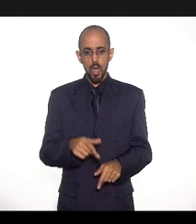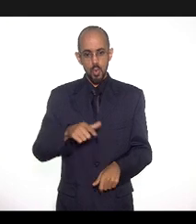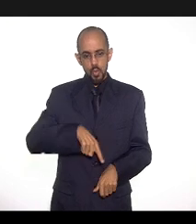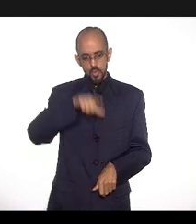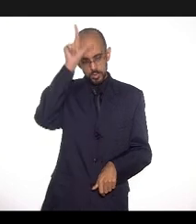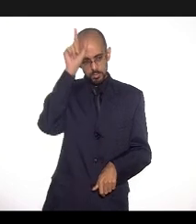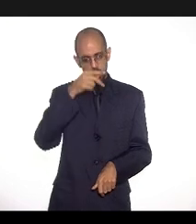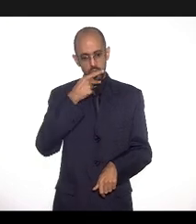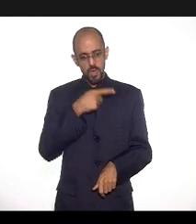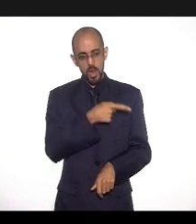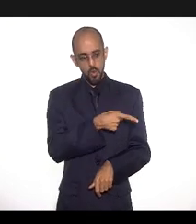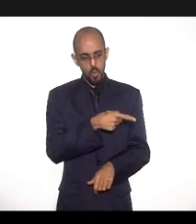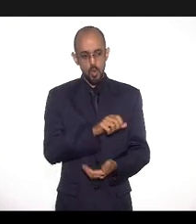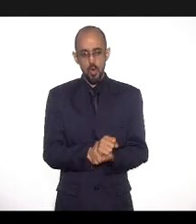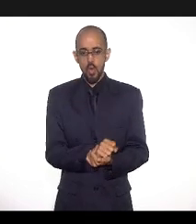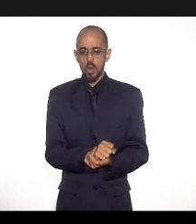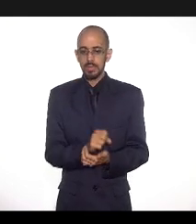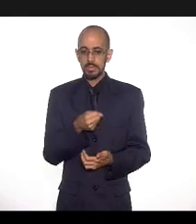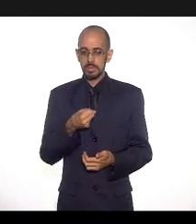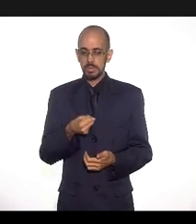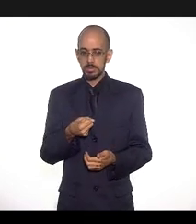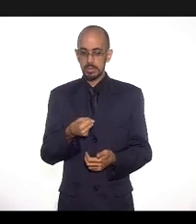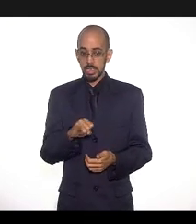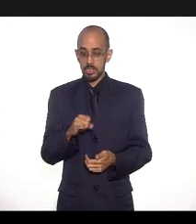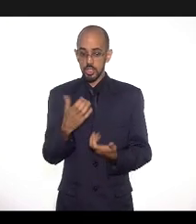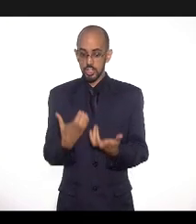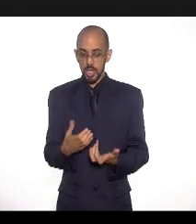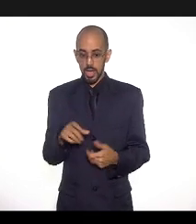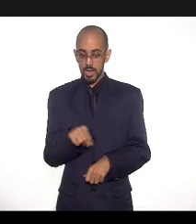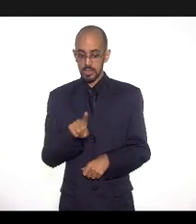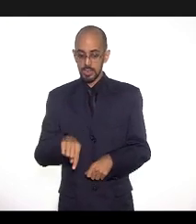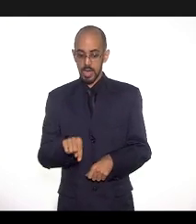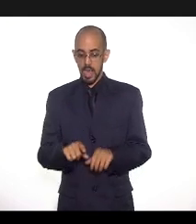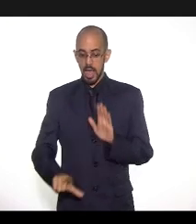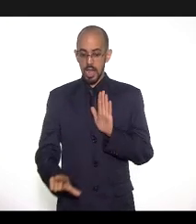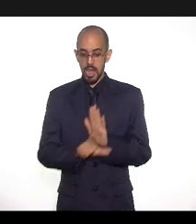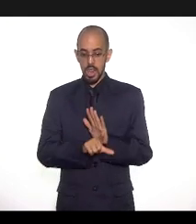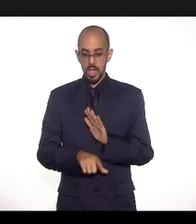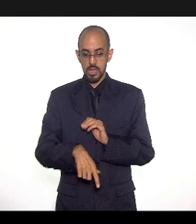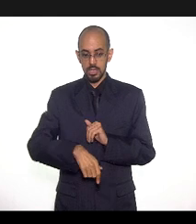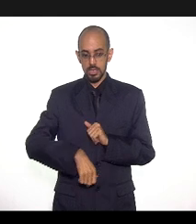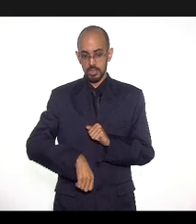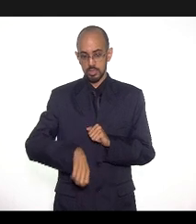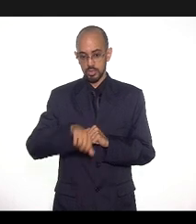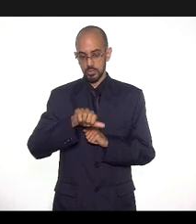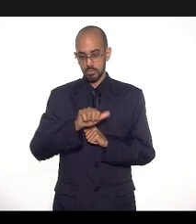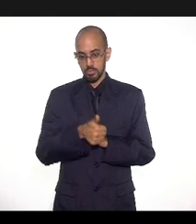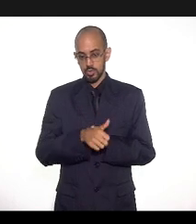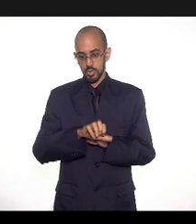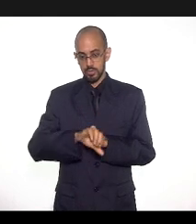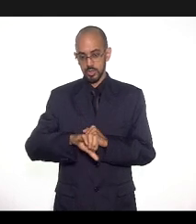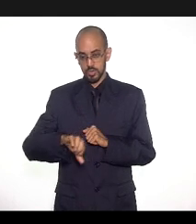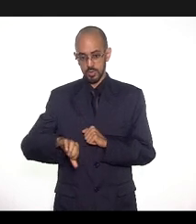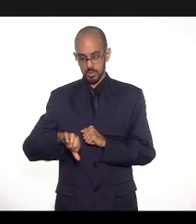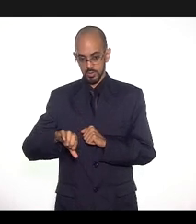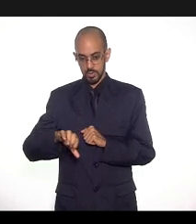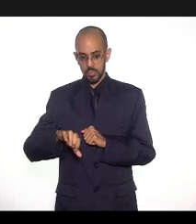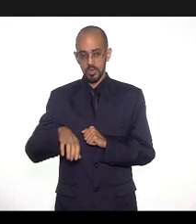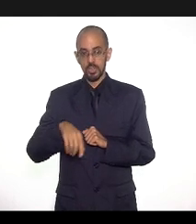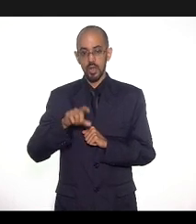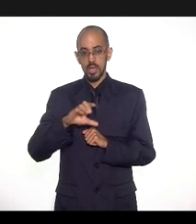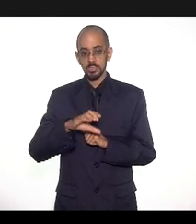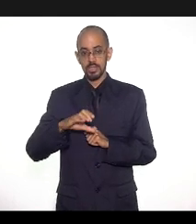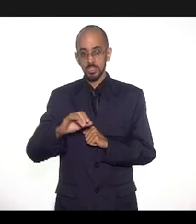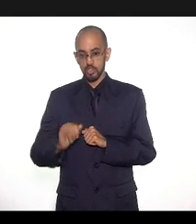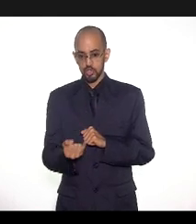de 99, primeiro, Márcio, tecnicamente, aí a assessoria da CCJ pode nos ajudar, essa assessoria competente que você tem